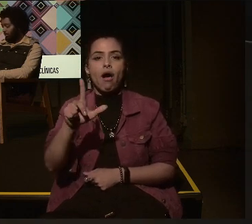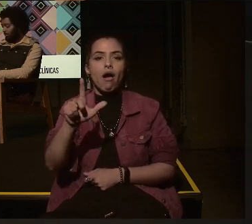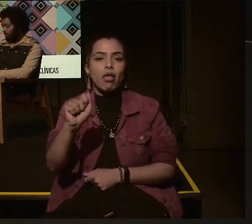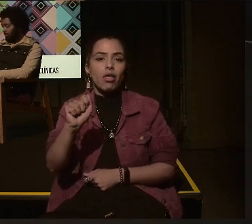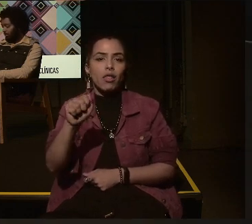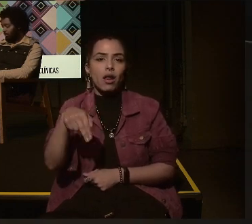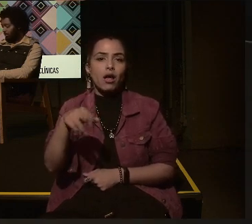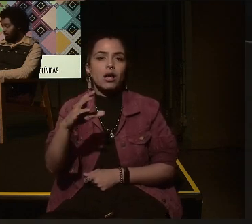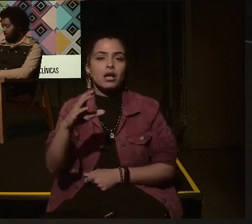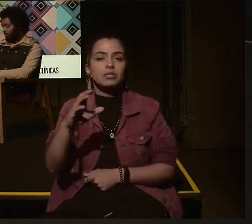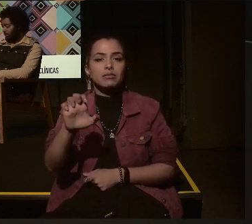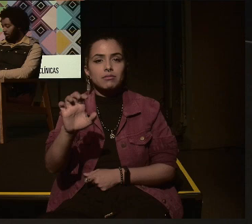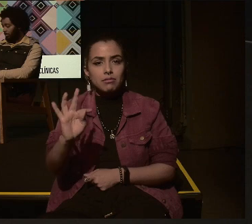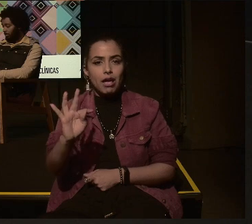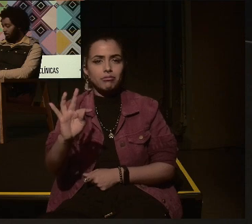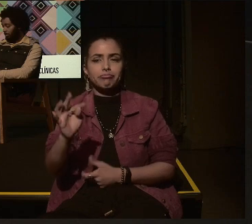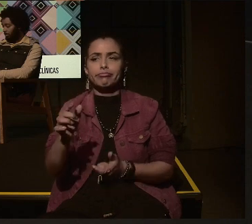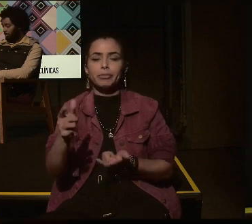e tantos outros. Contudo,